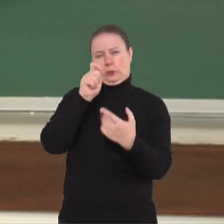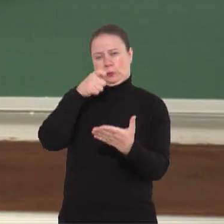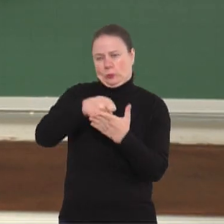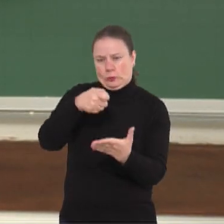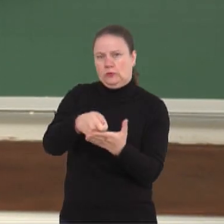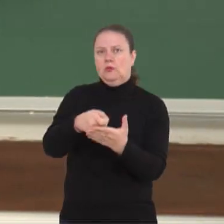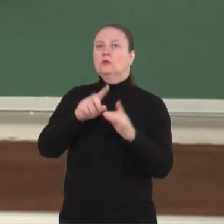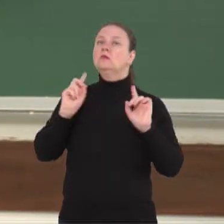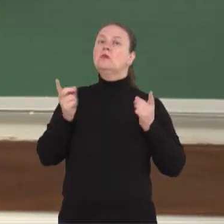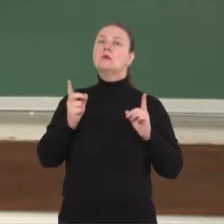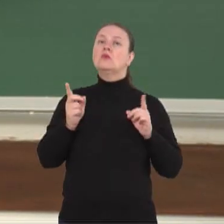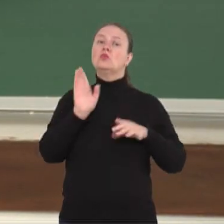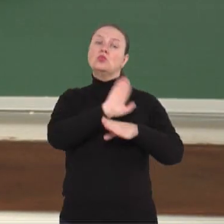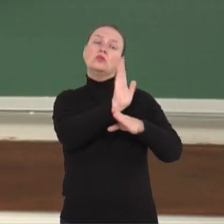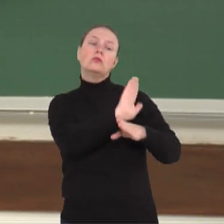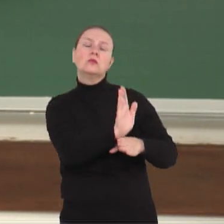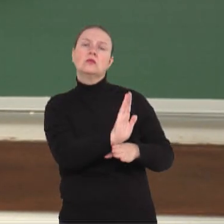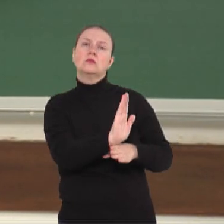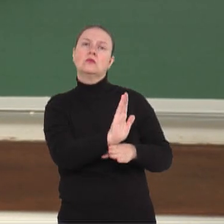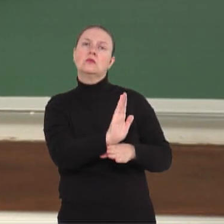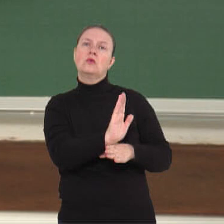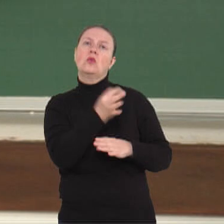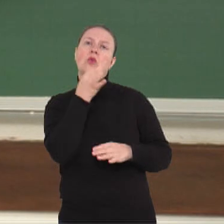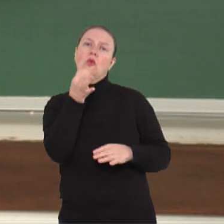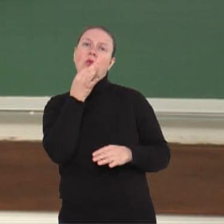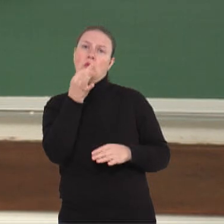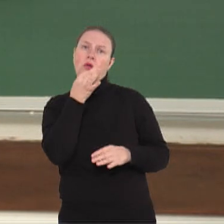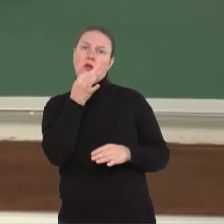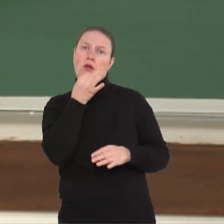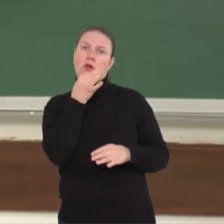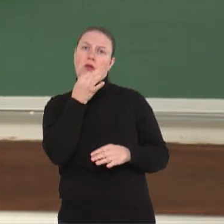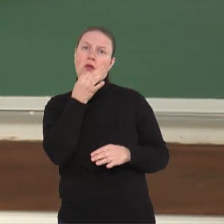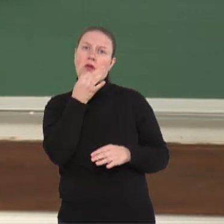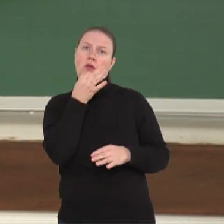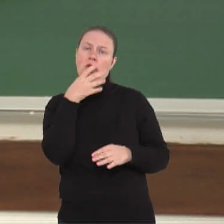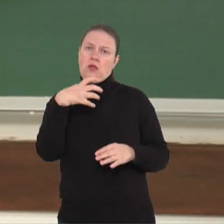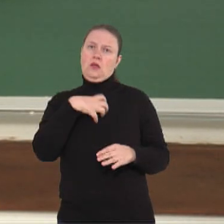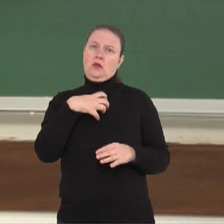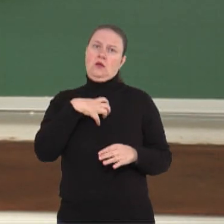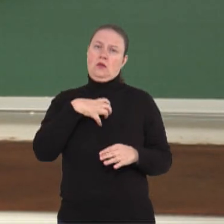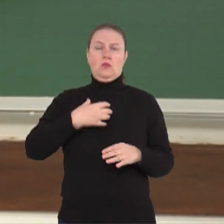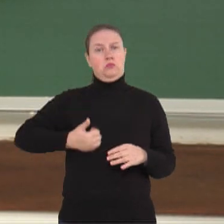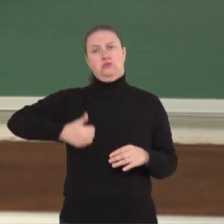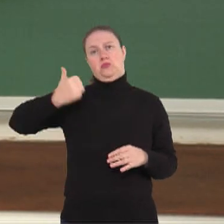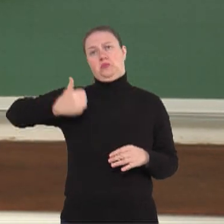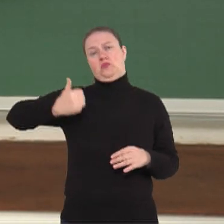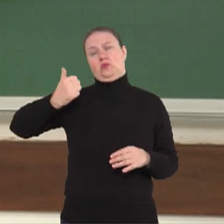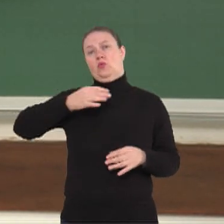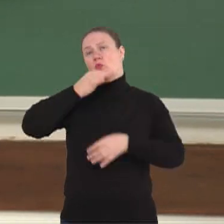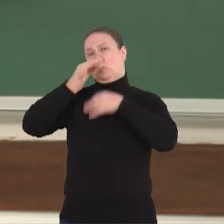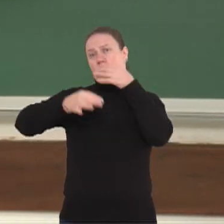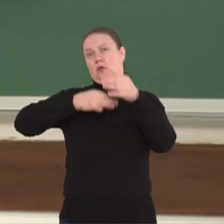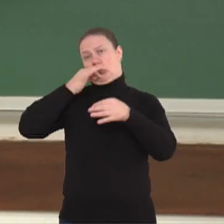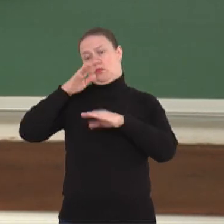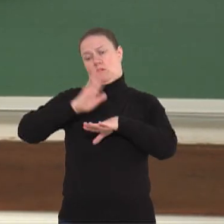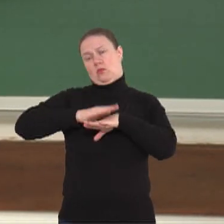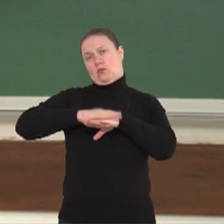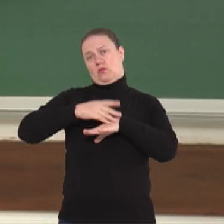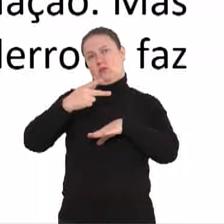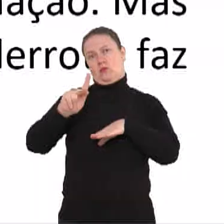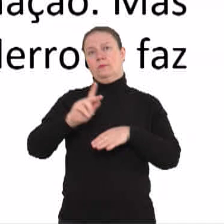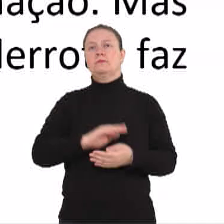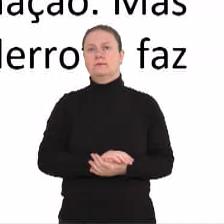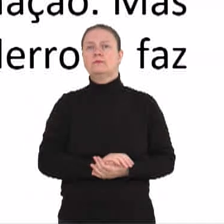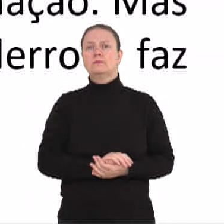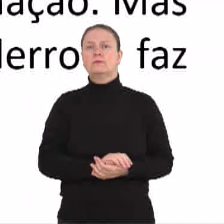sentido. E para a Camila, ela diz que isso é positivo, ela está chamando isso de destaque. Então, tudo isso, ó, ela vai dizer, olha,